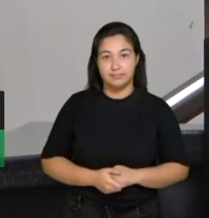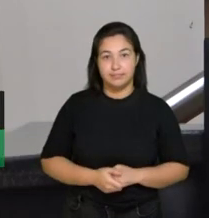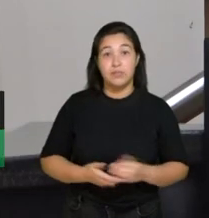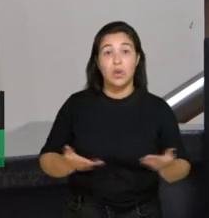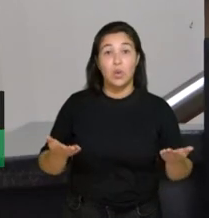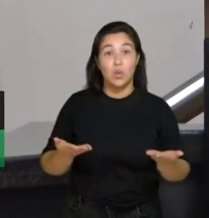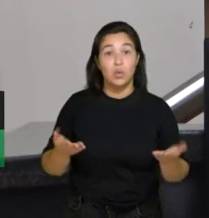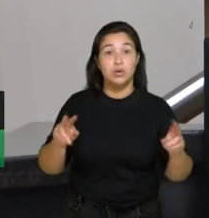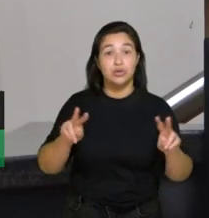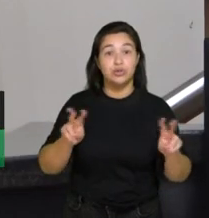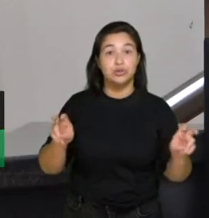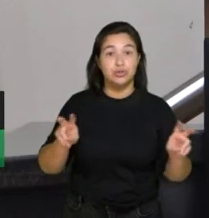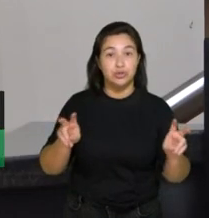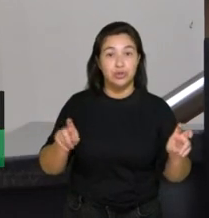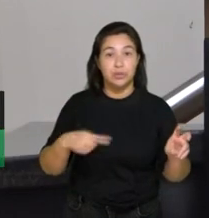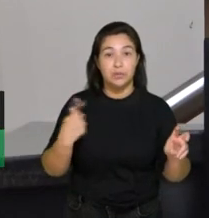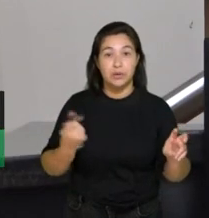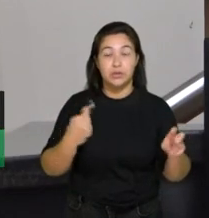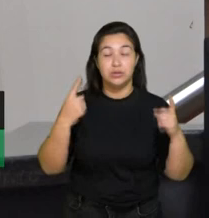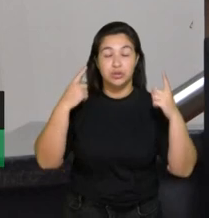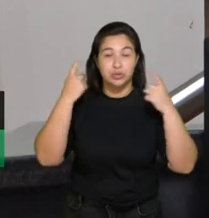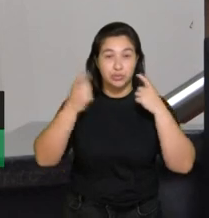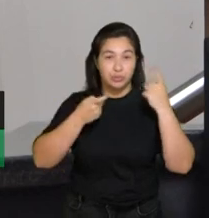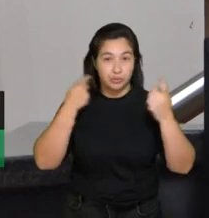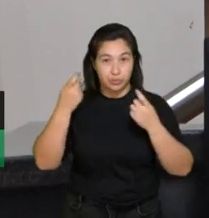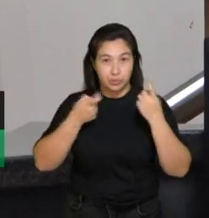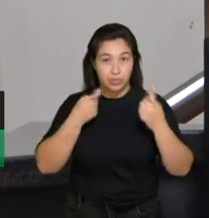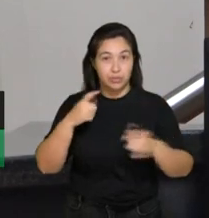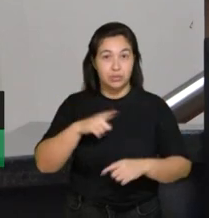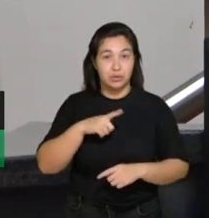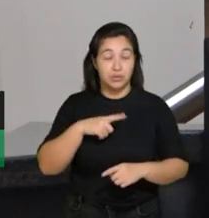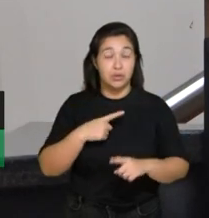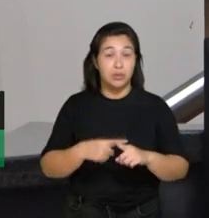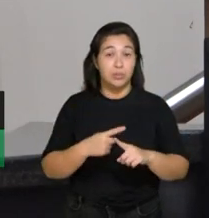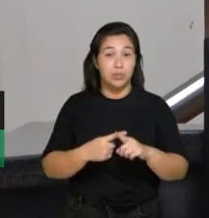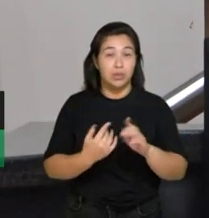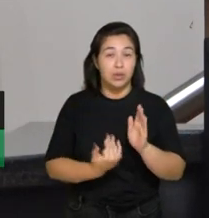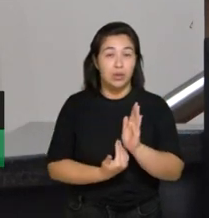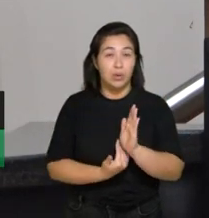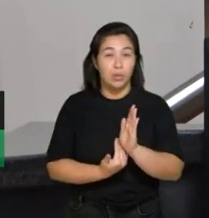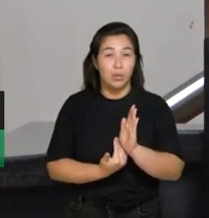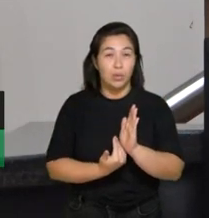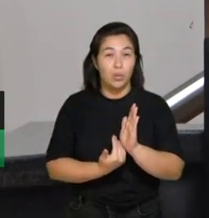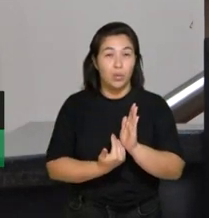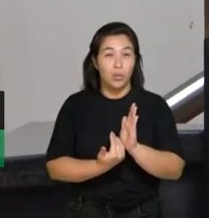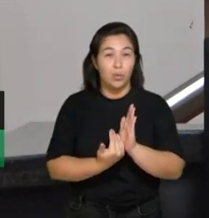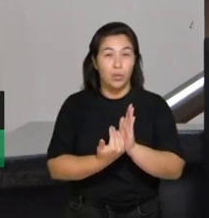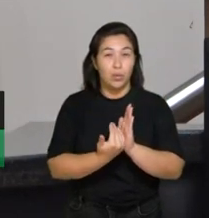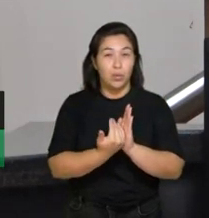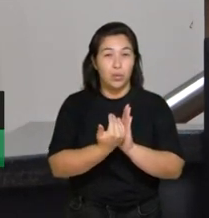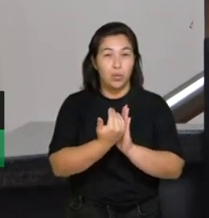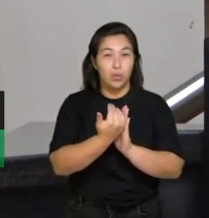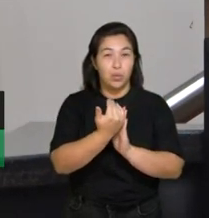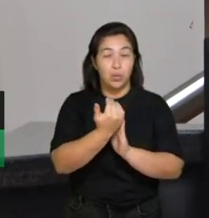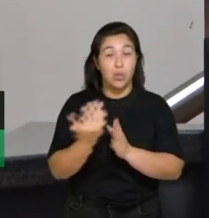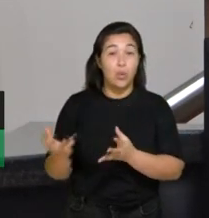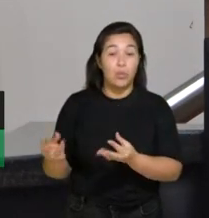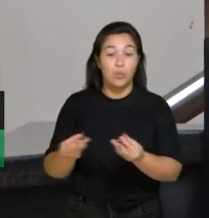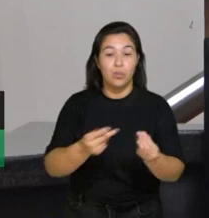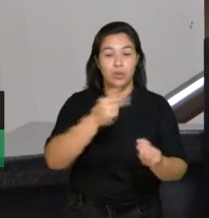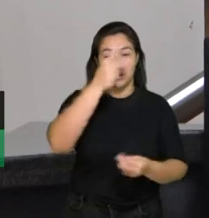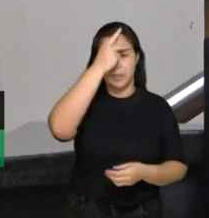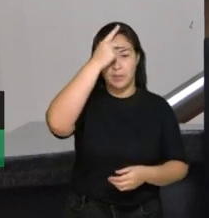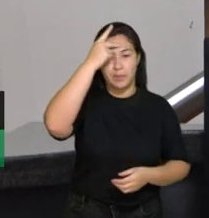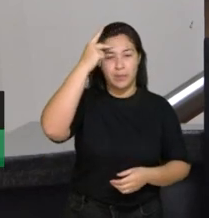de um assunto que nos preocupa muito e que tem aumentado os índices de obesidade